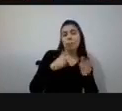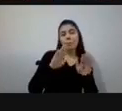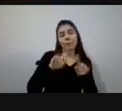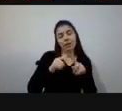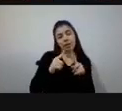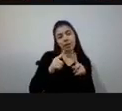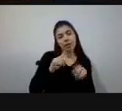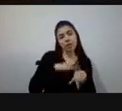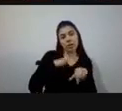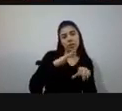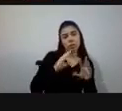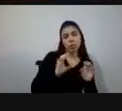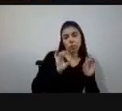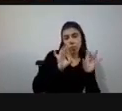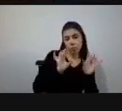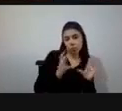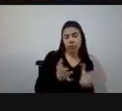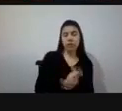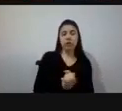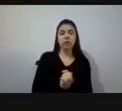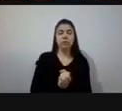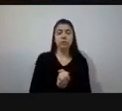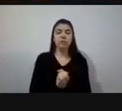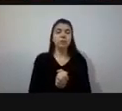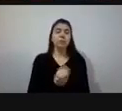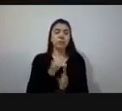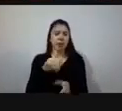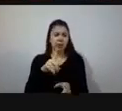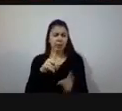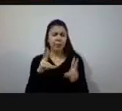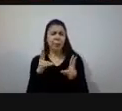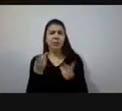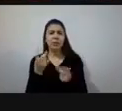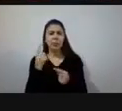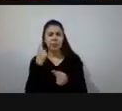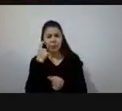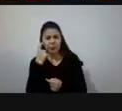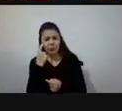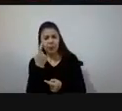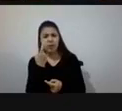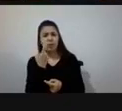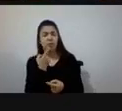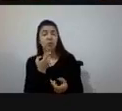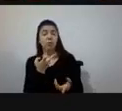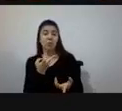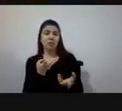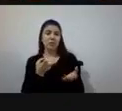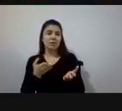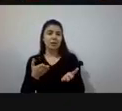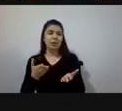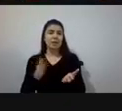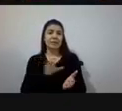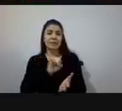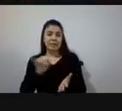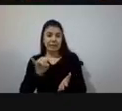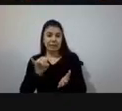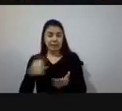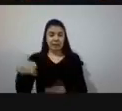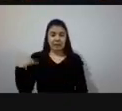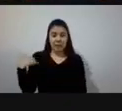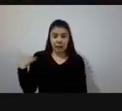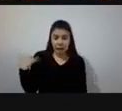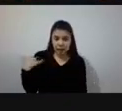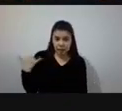tua observação das condutas, né? Do 14 anos, por exemplo, menos de 14 anos, uma violência sexual é